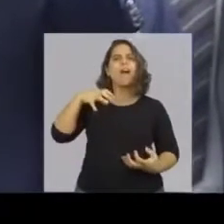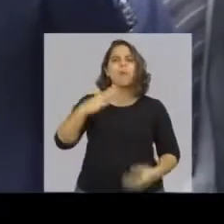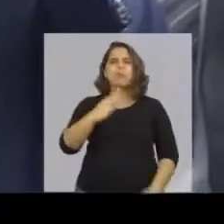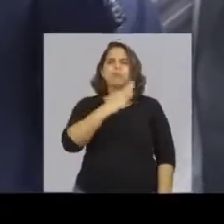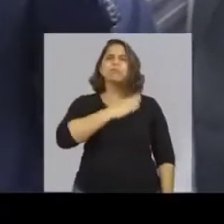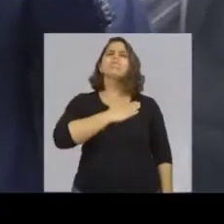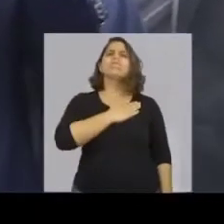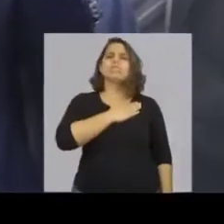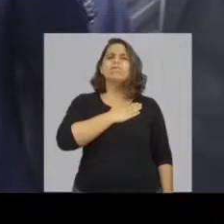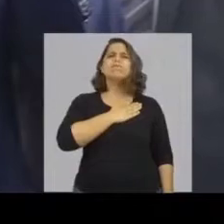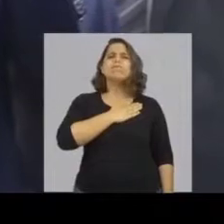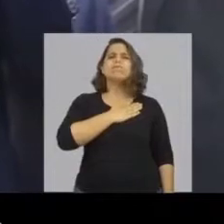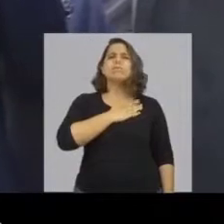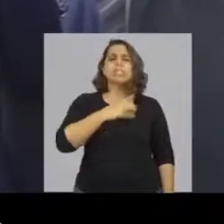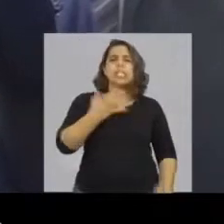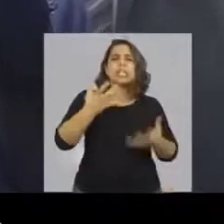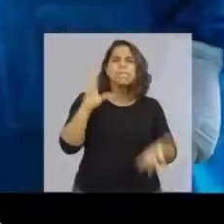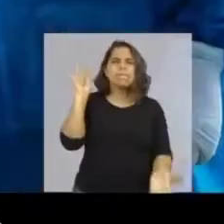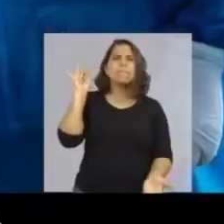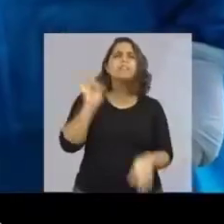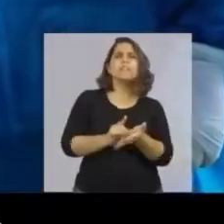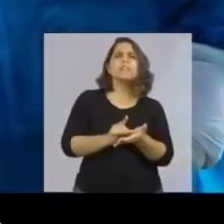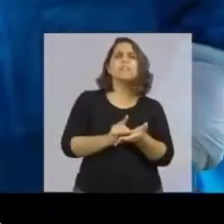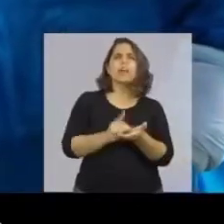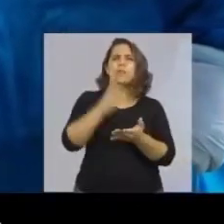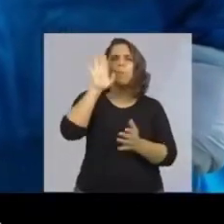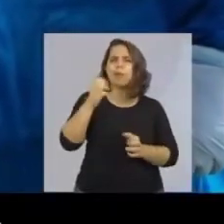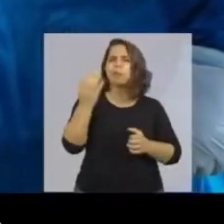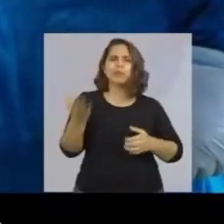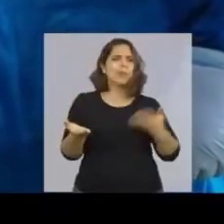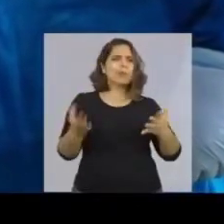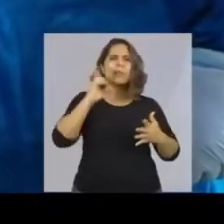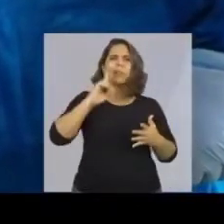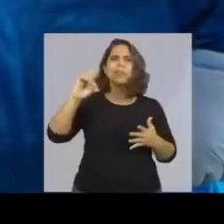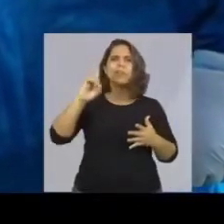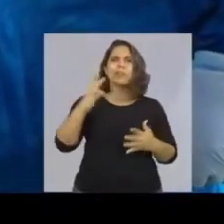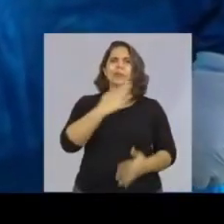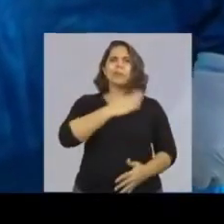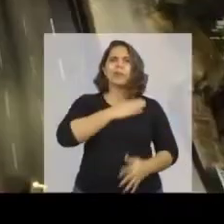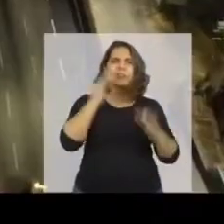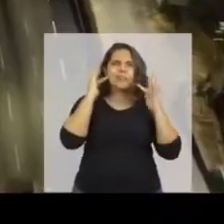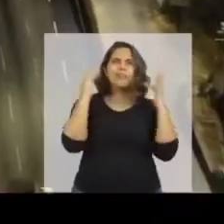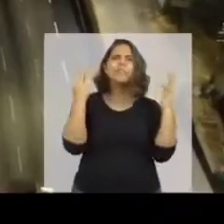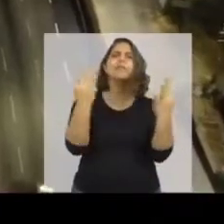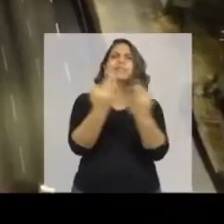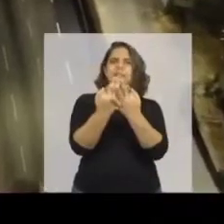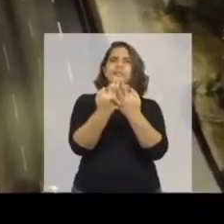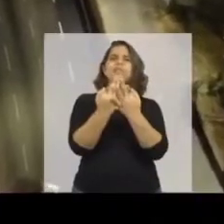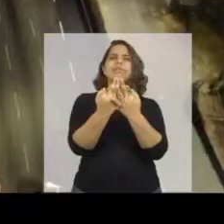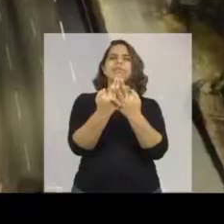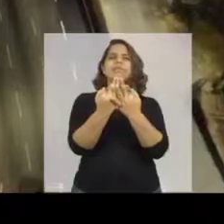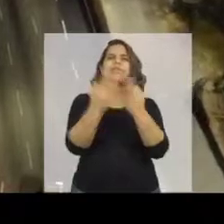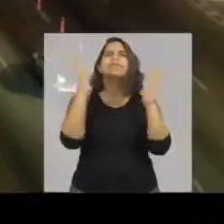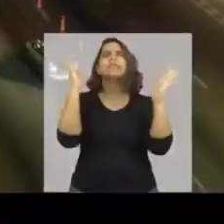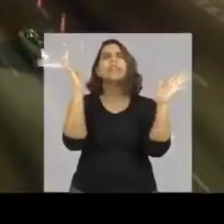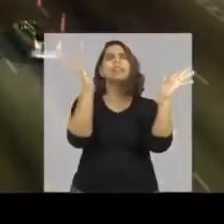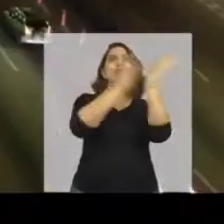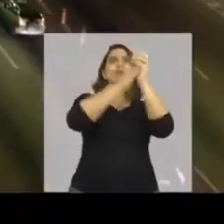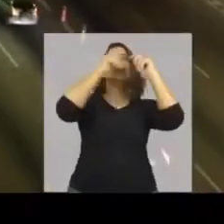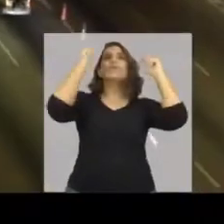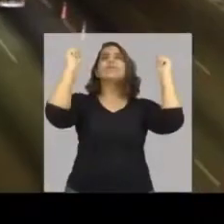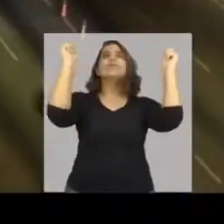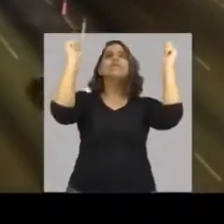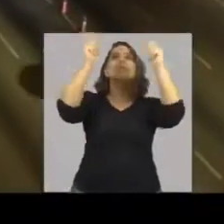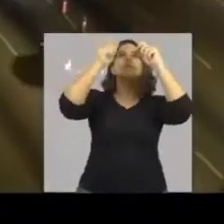na alma aqui o patriotismo e queira de verdade o bem do próximo. Deus, pátria e família. A gente